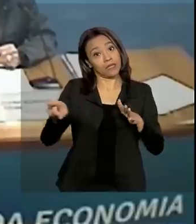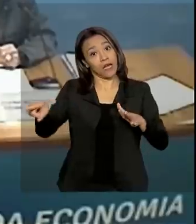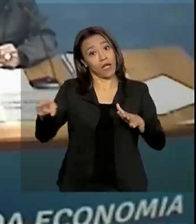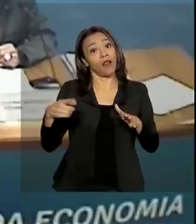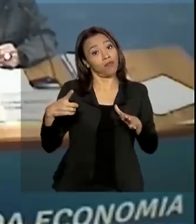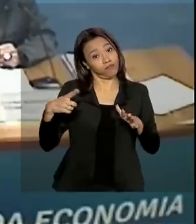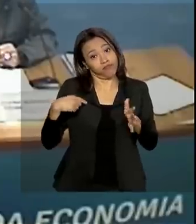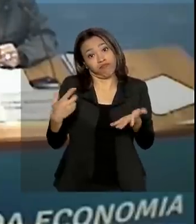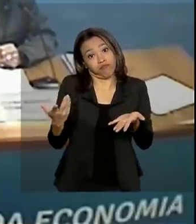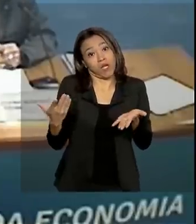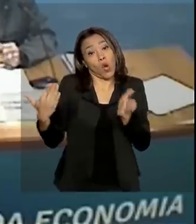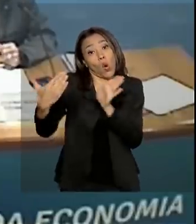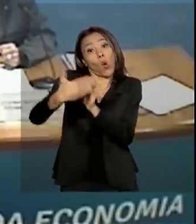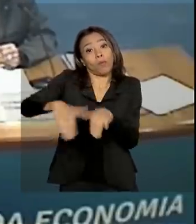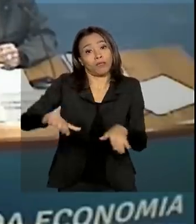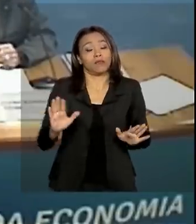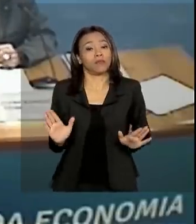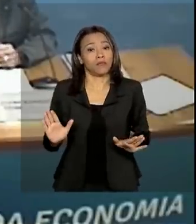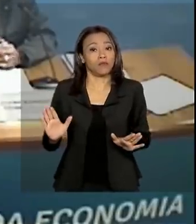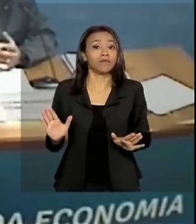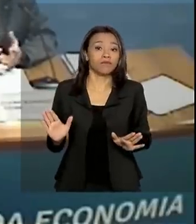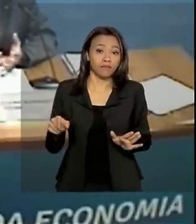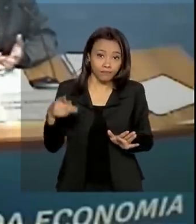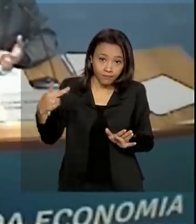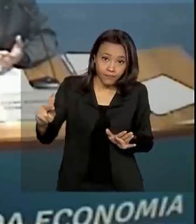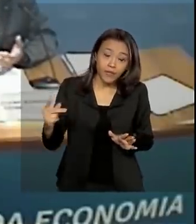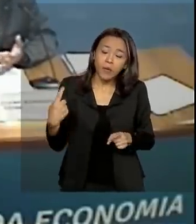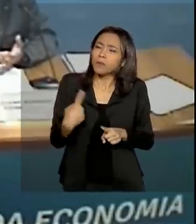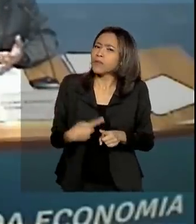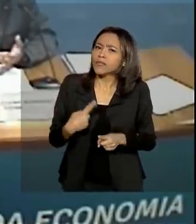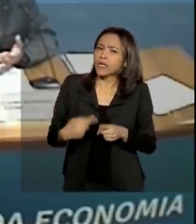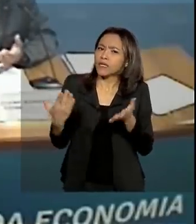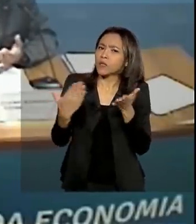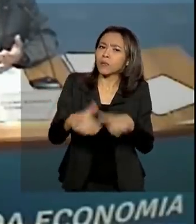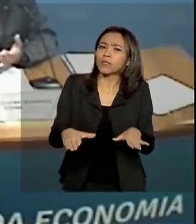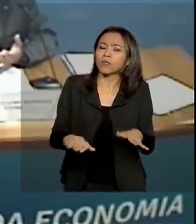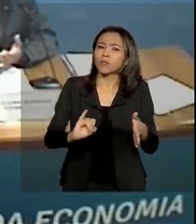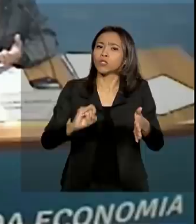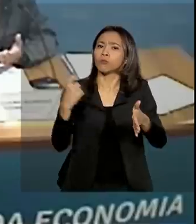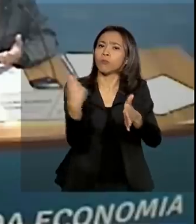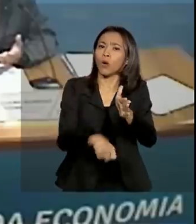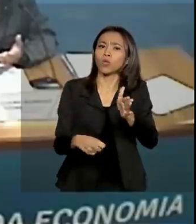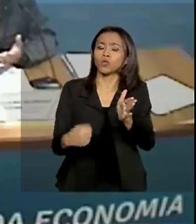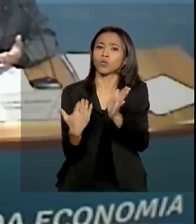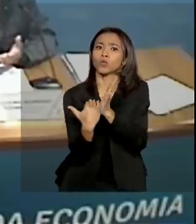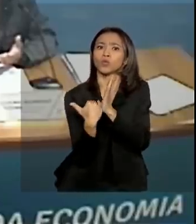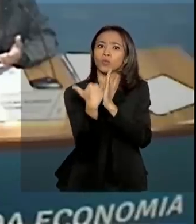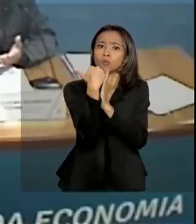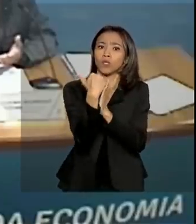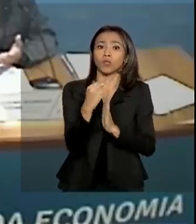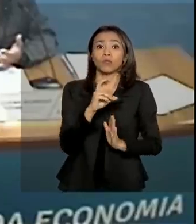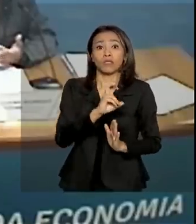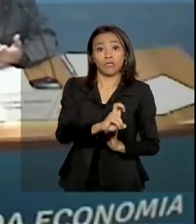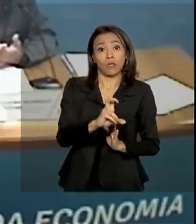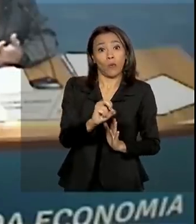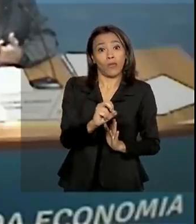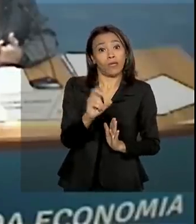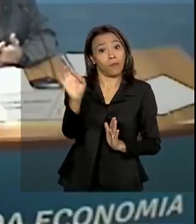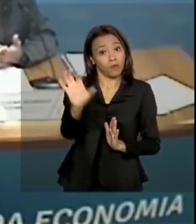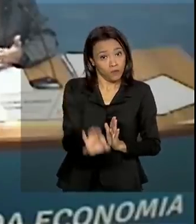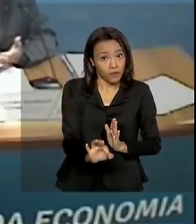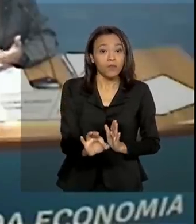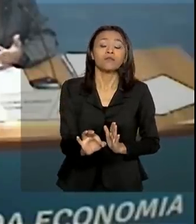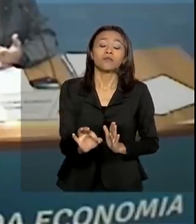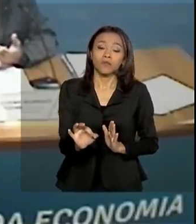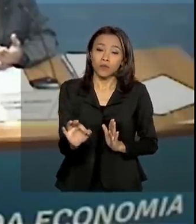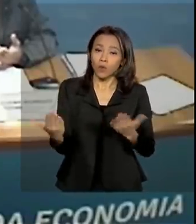direito de compensação. Isso explica por que as compensações tributárias subiram aí na ordem de 50% em relação